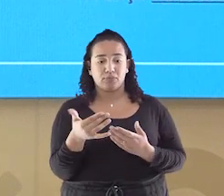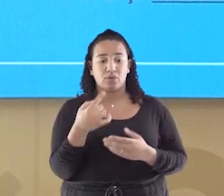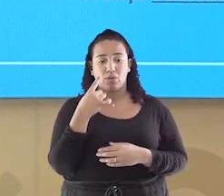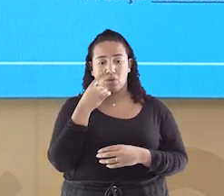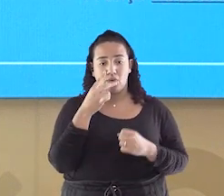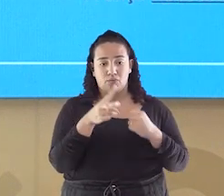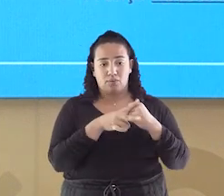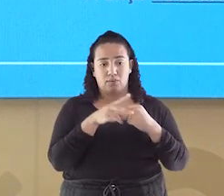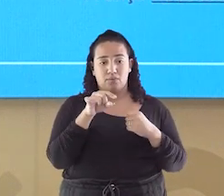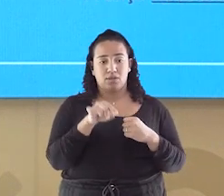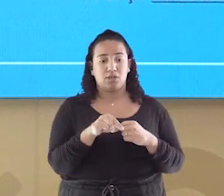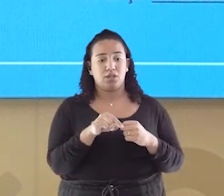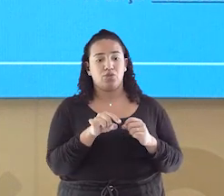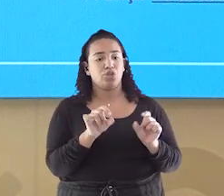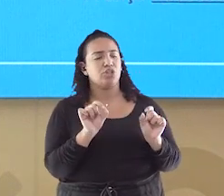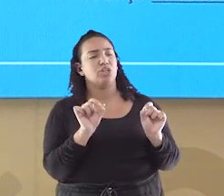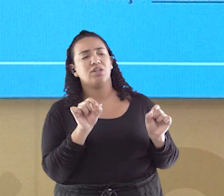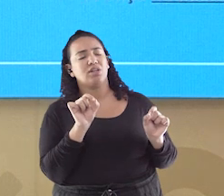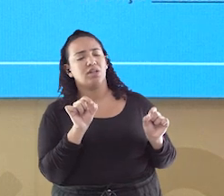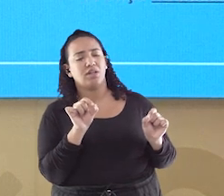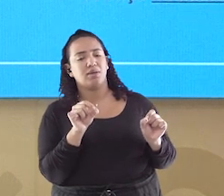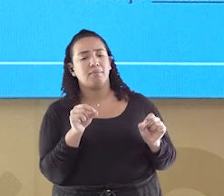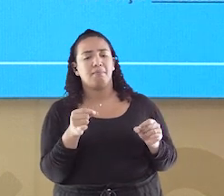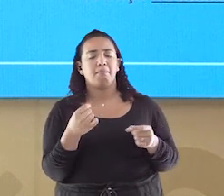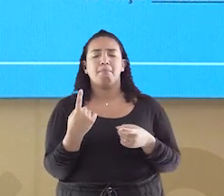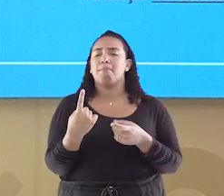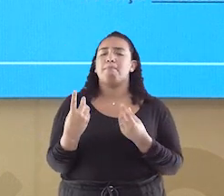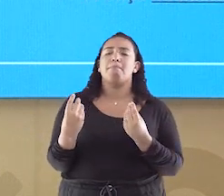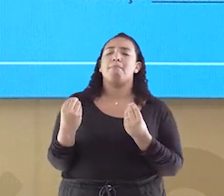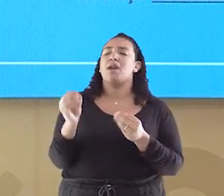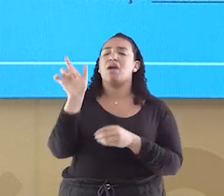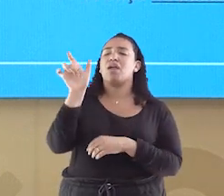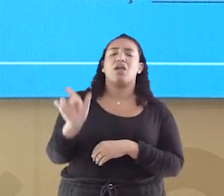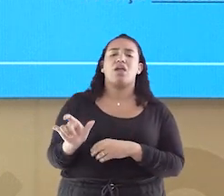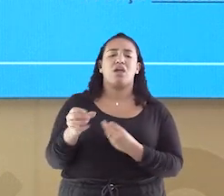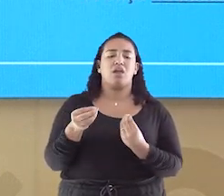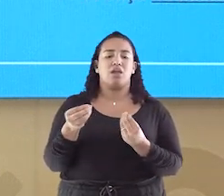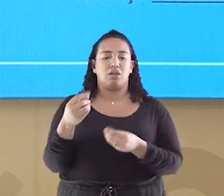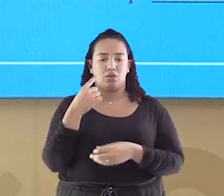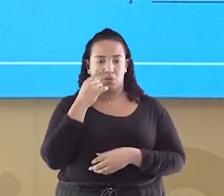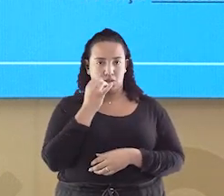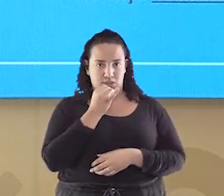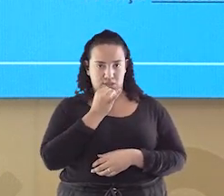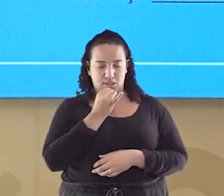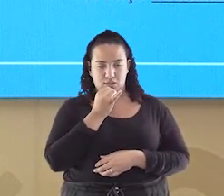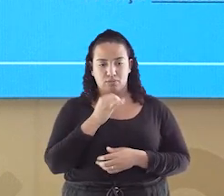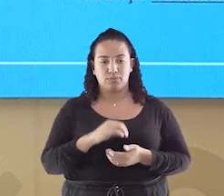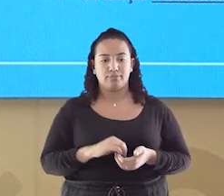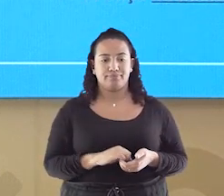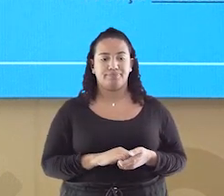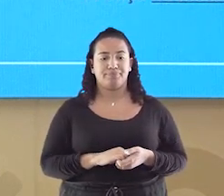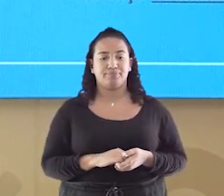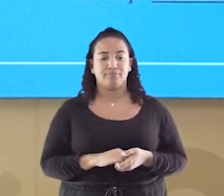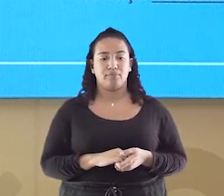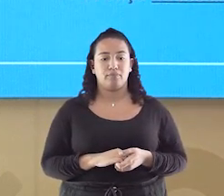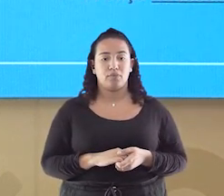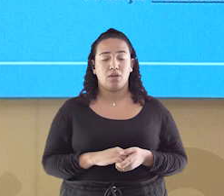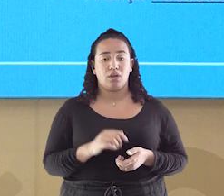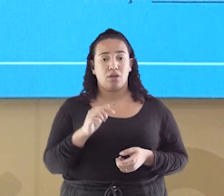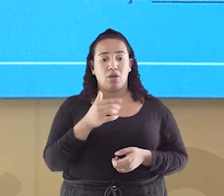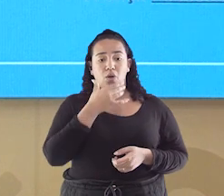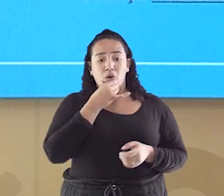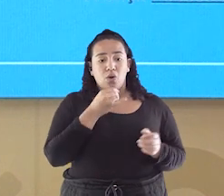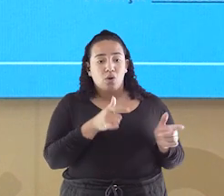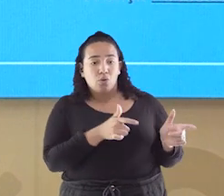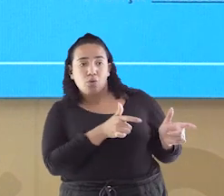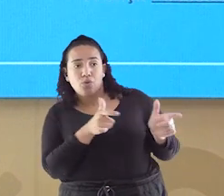eles respondem às perguntas de que, em que e para quem. Olhem só os exemplos. Os